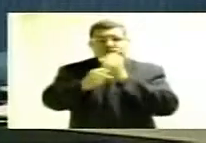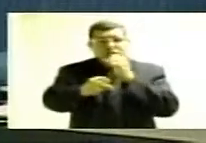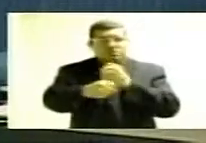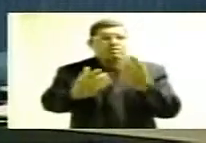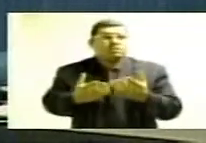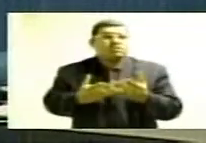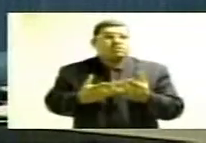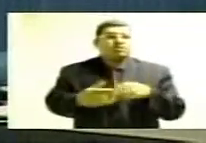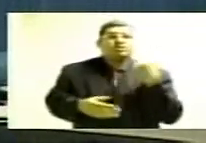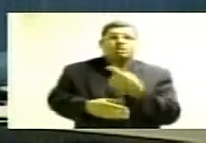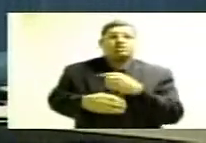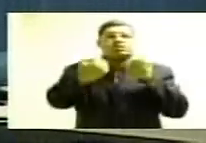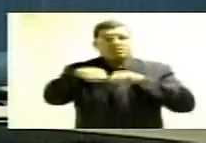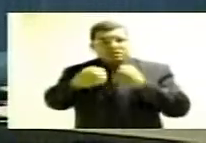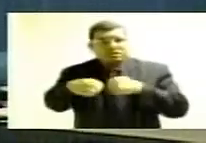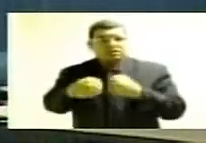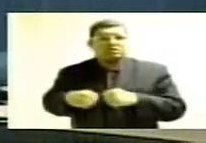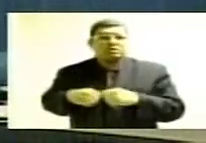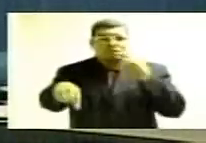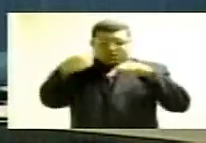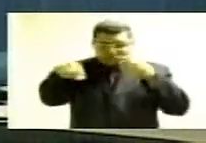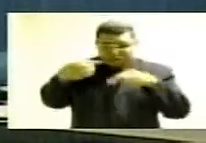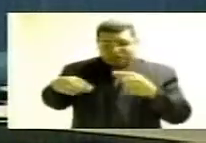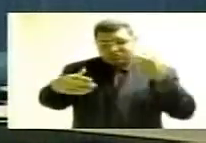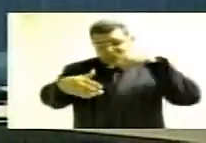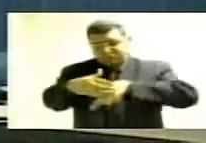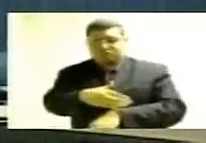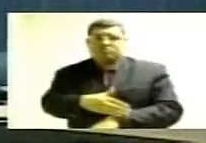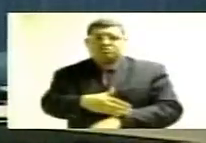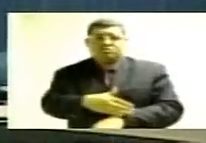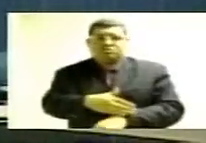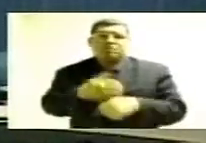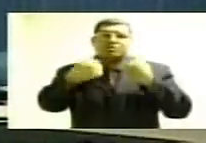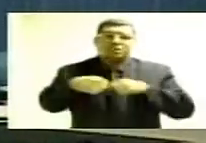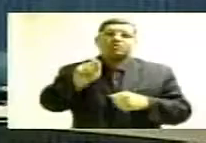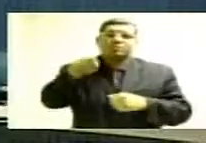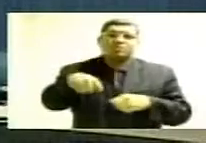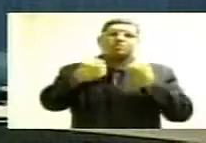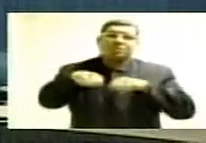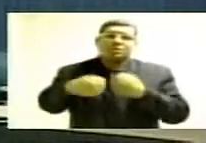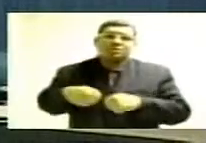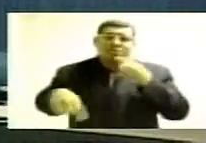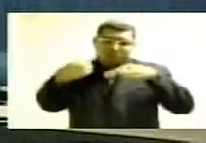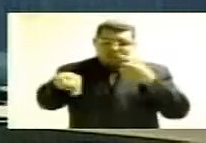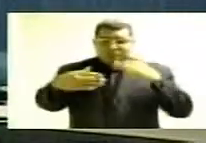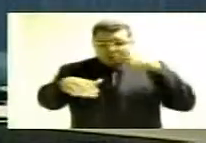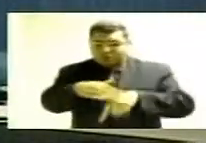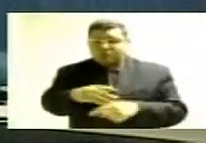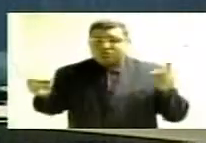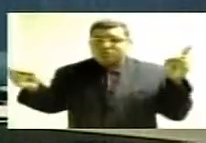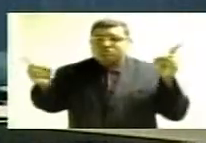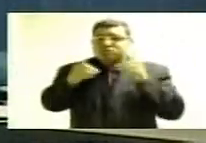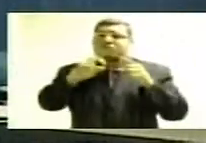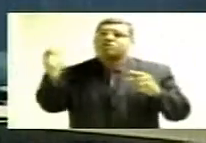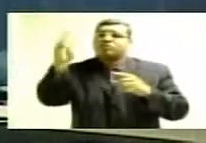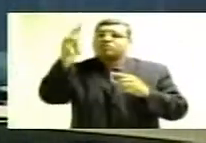orçamento. Nós precisamos de um debate mais profundo. Nós precisamos reduzir